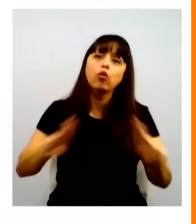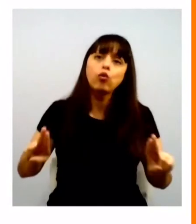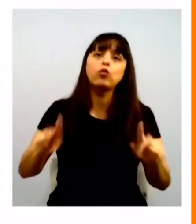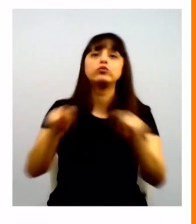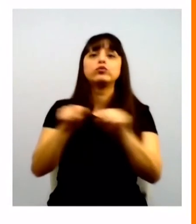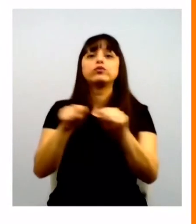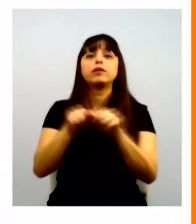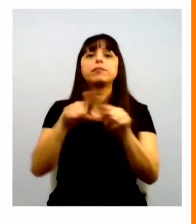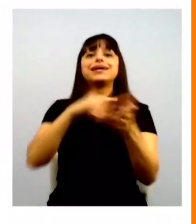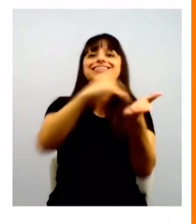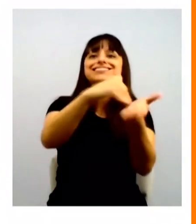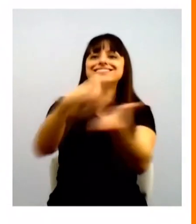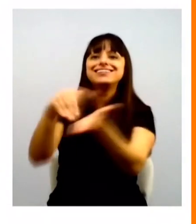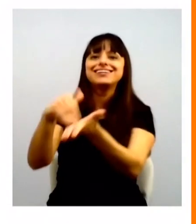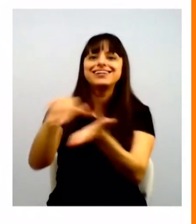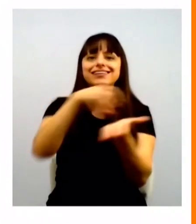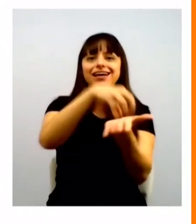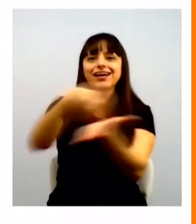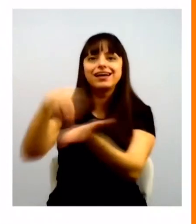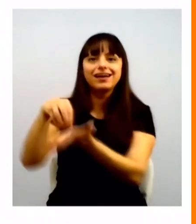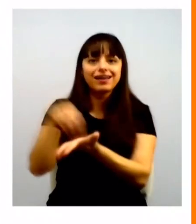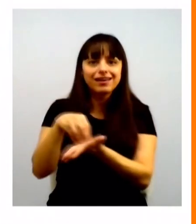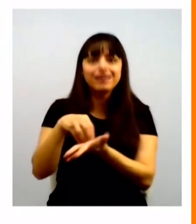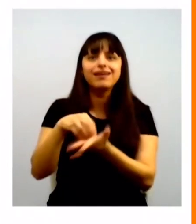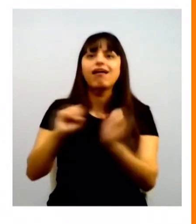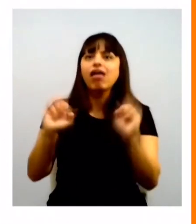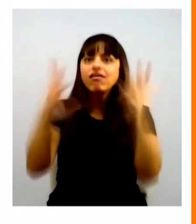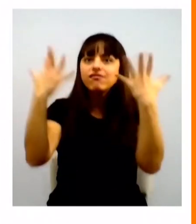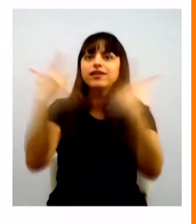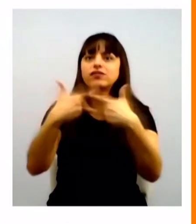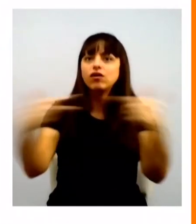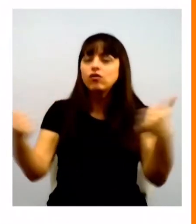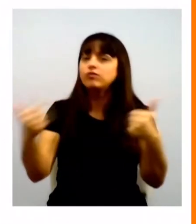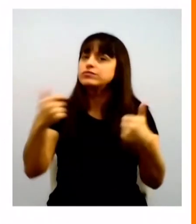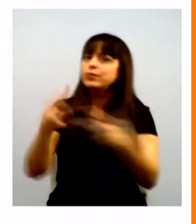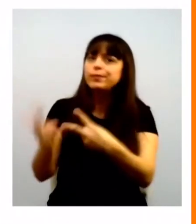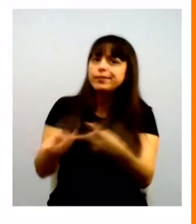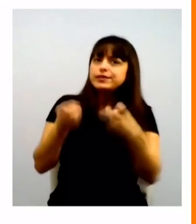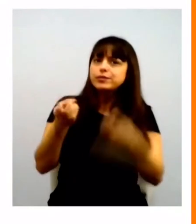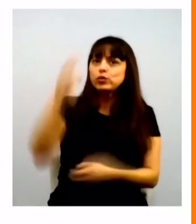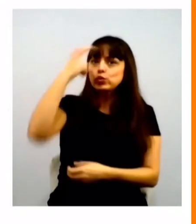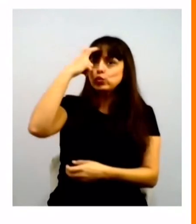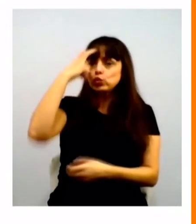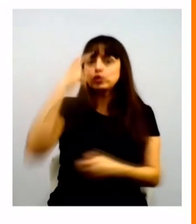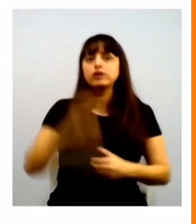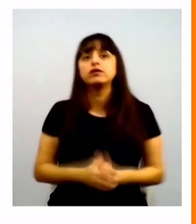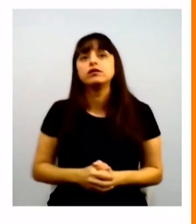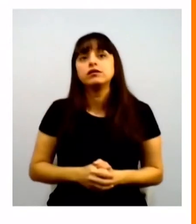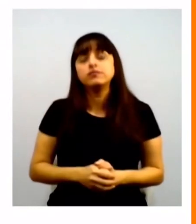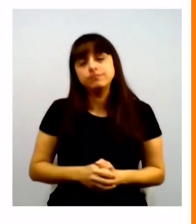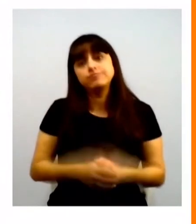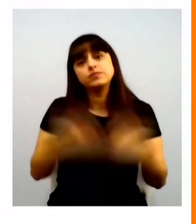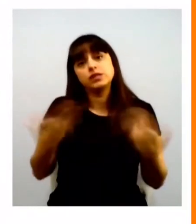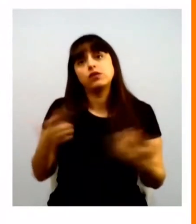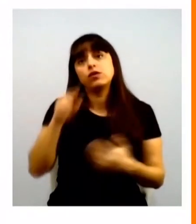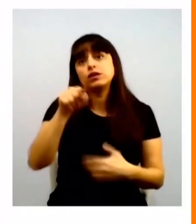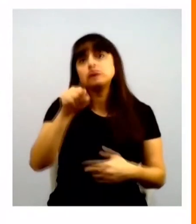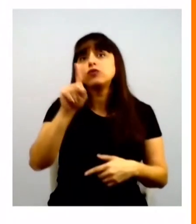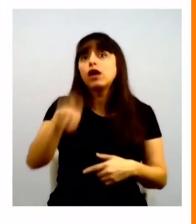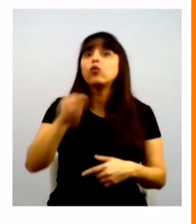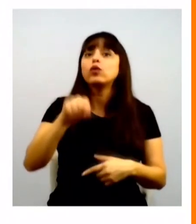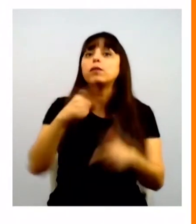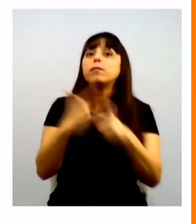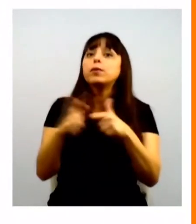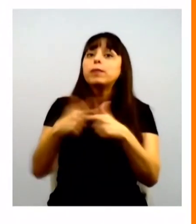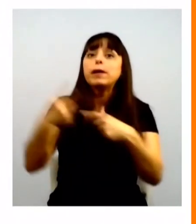e por fim ela finaliza da seguinte maneira, esse não seria um indicativo da dificuldade política de se tratar a